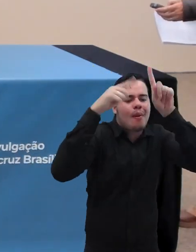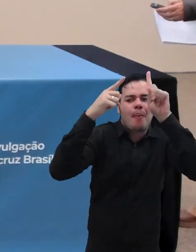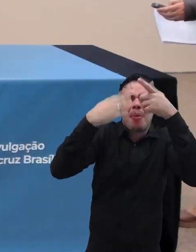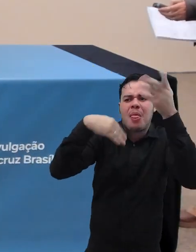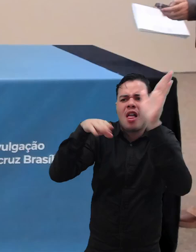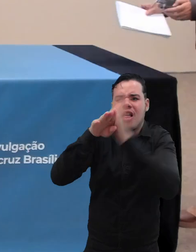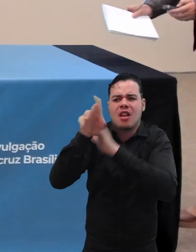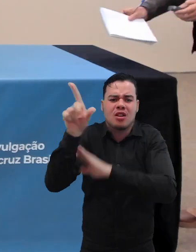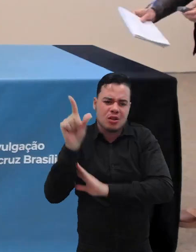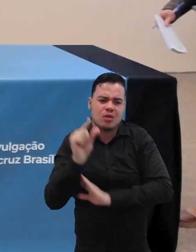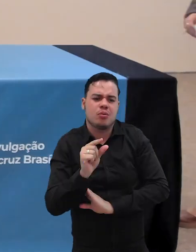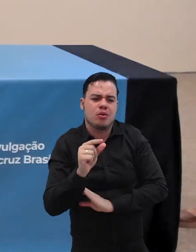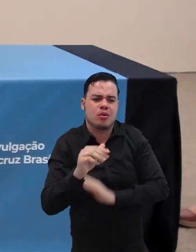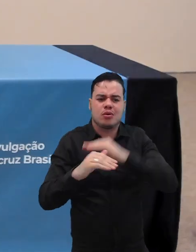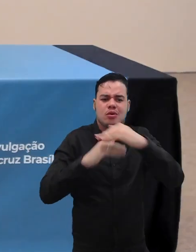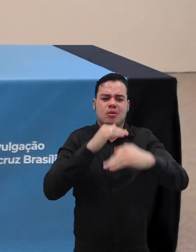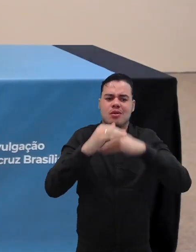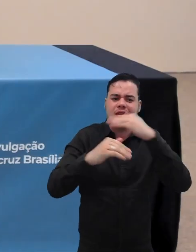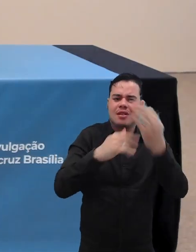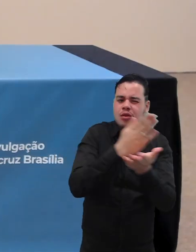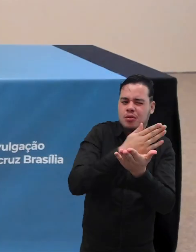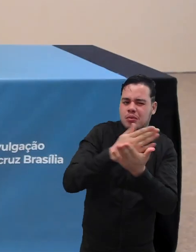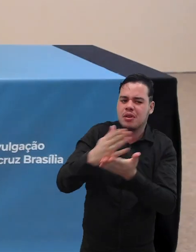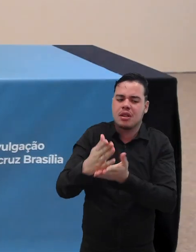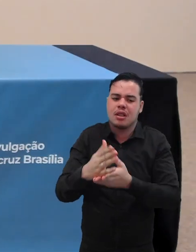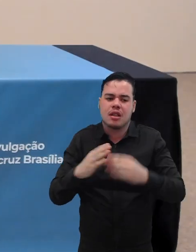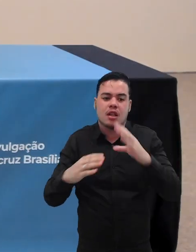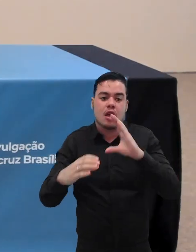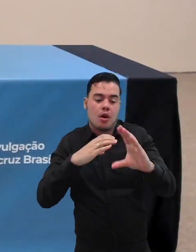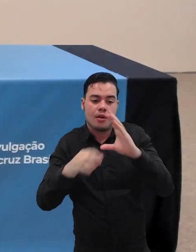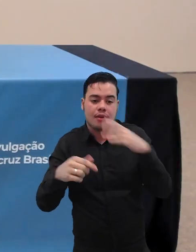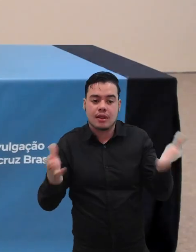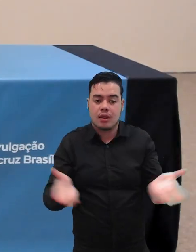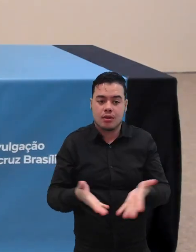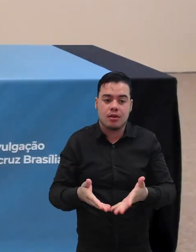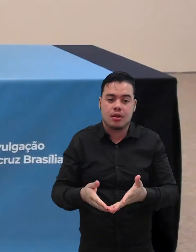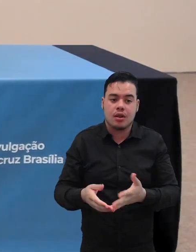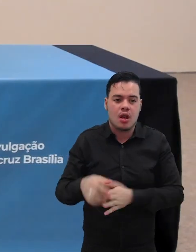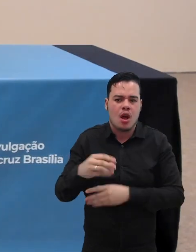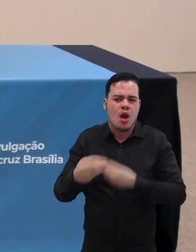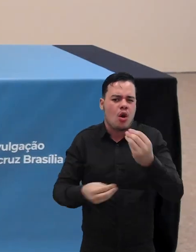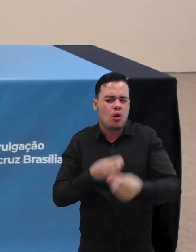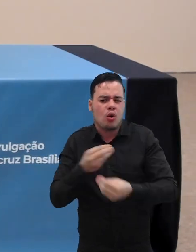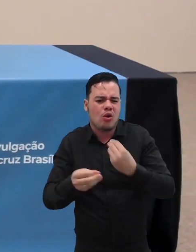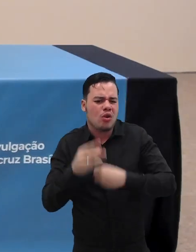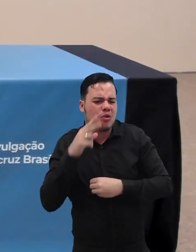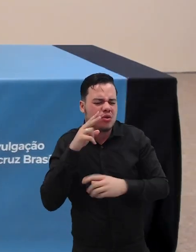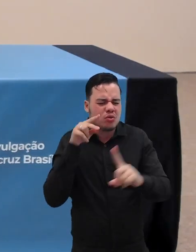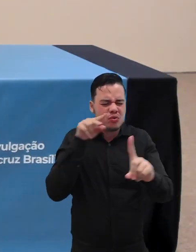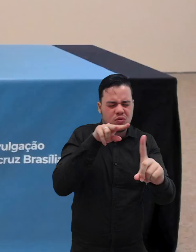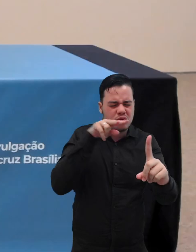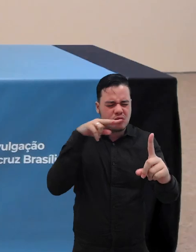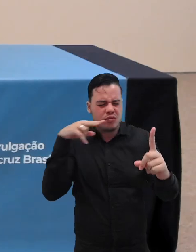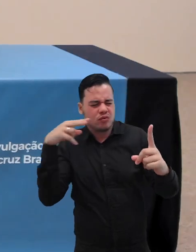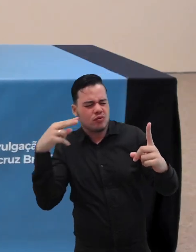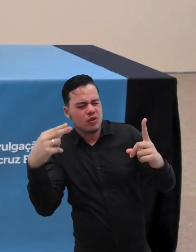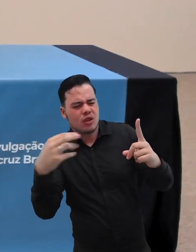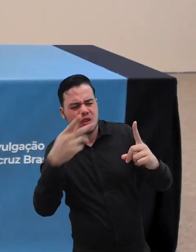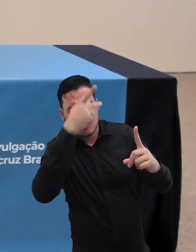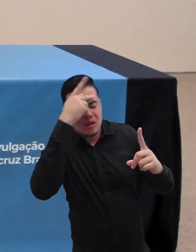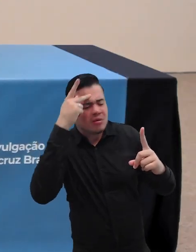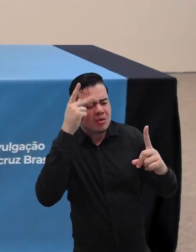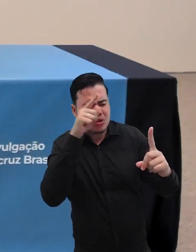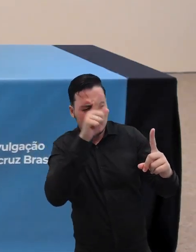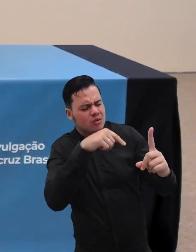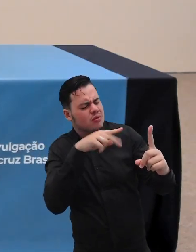um pouco desse processo que a gente vai começar a conversar aqui. Que é um pouco como a gente vê o outro, né? Como a gente olha o outro e enxerga o